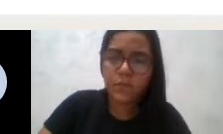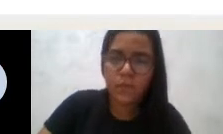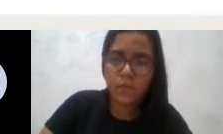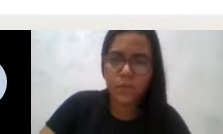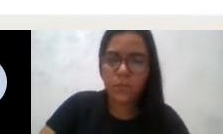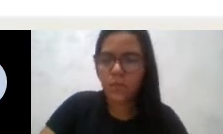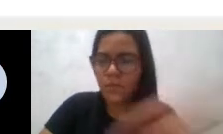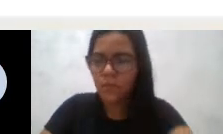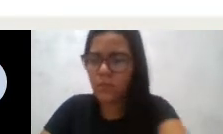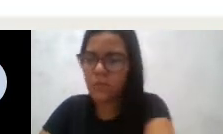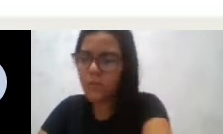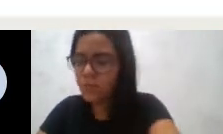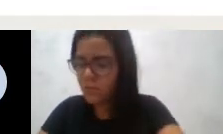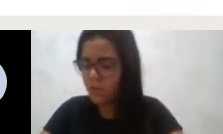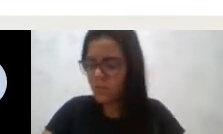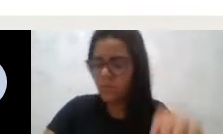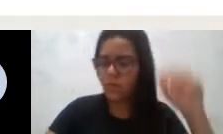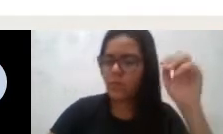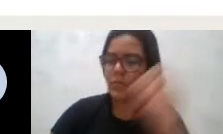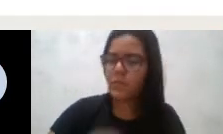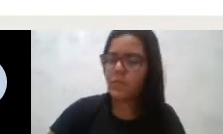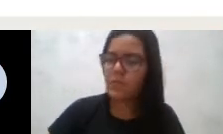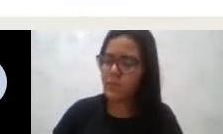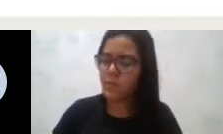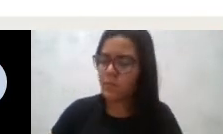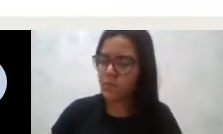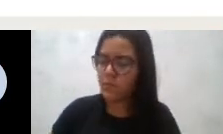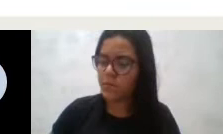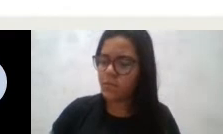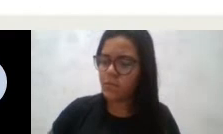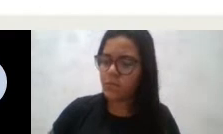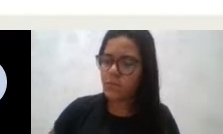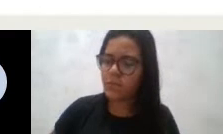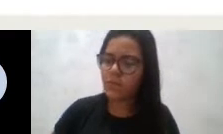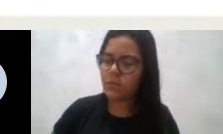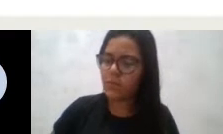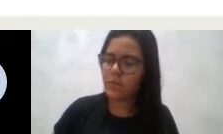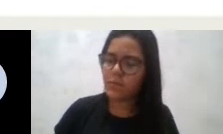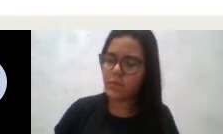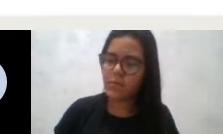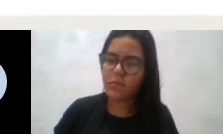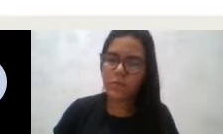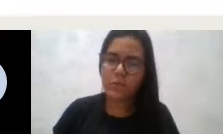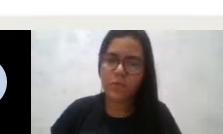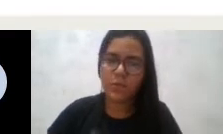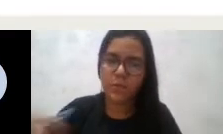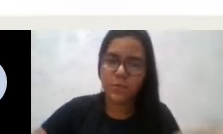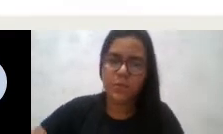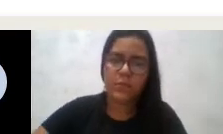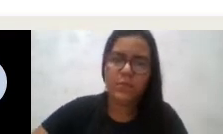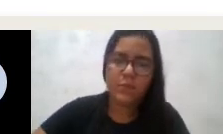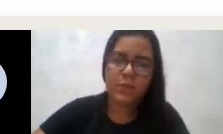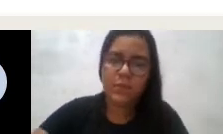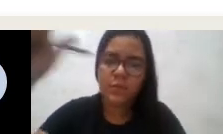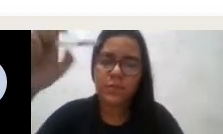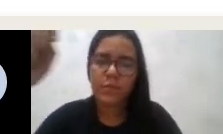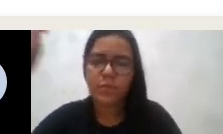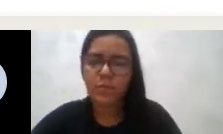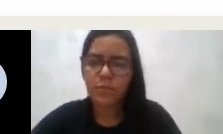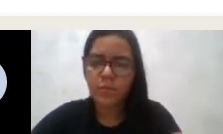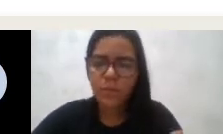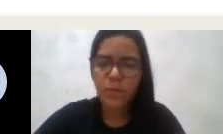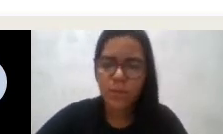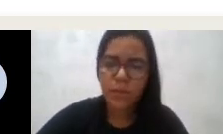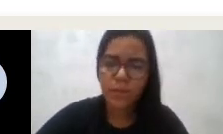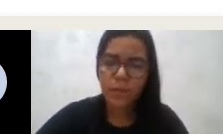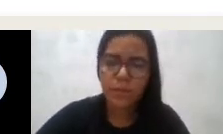ele vai conseguir medir quanto de água está infiltrando e ele vai se basear nisso aqui, ó, no tempo, tá ok? Então eu